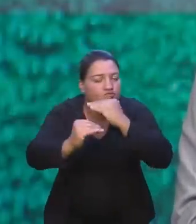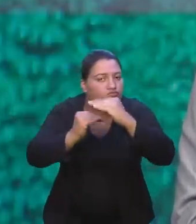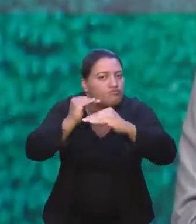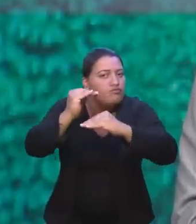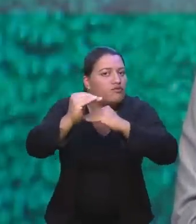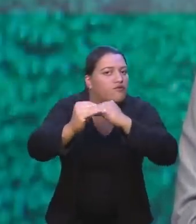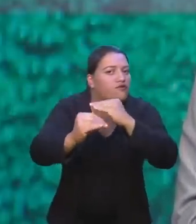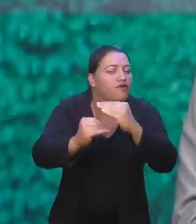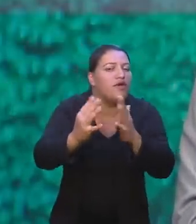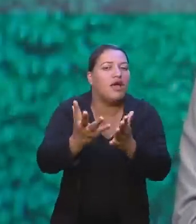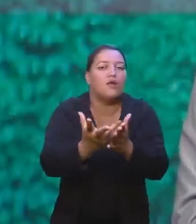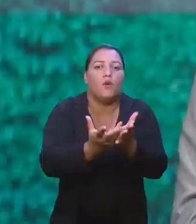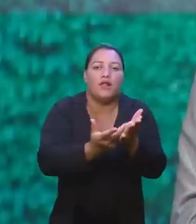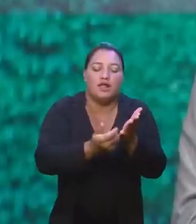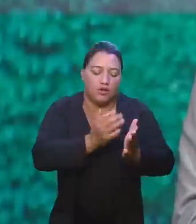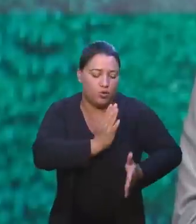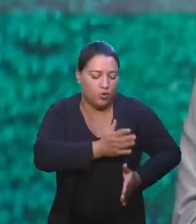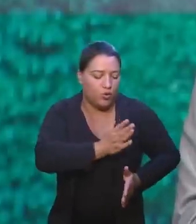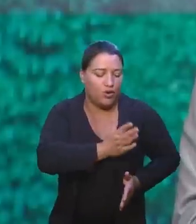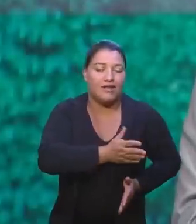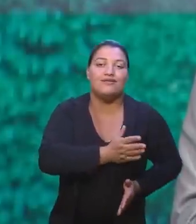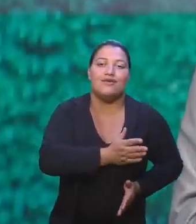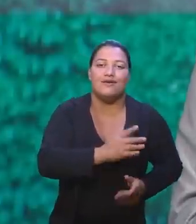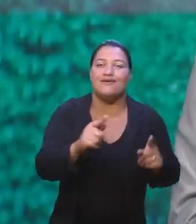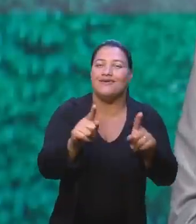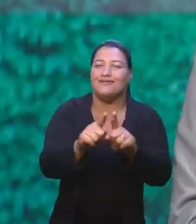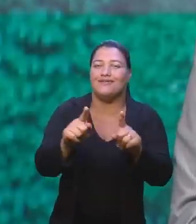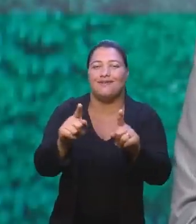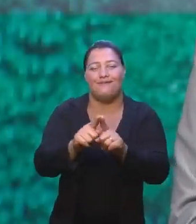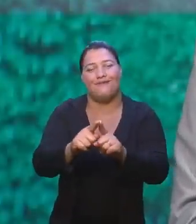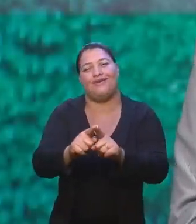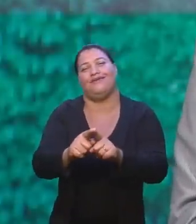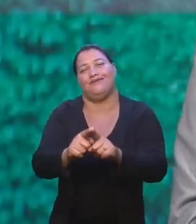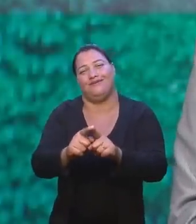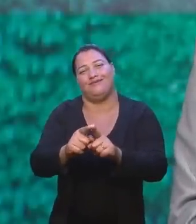as qualidades do coração e as da inteligência.